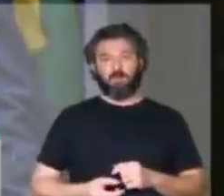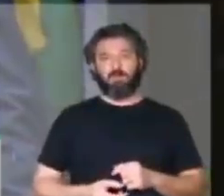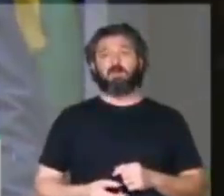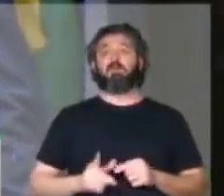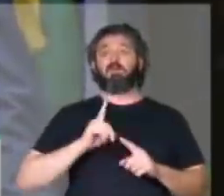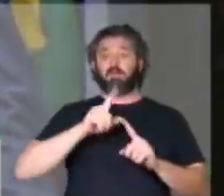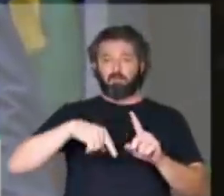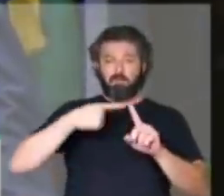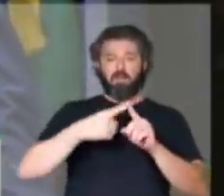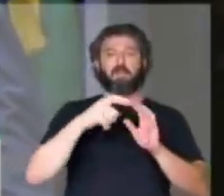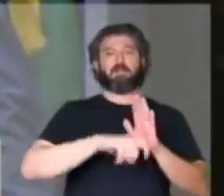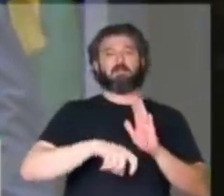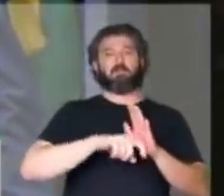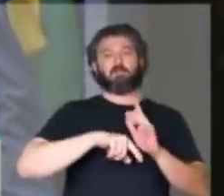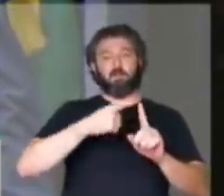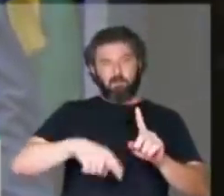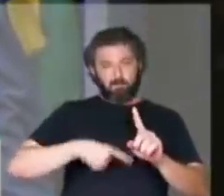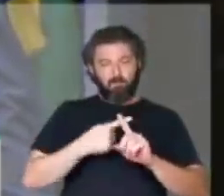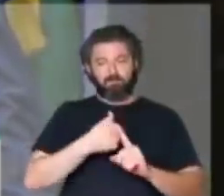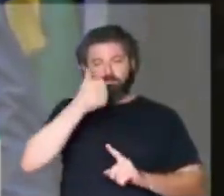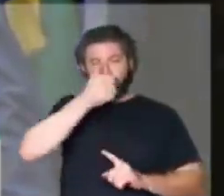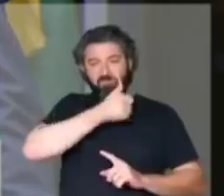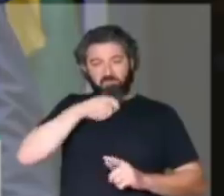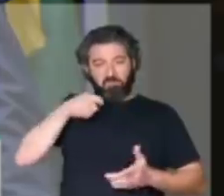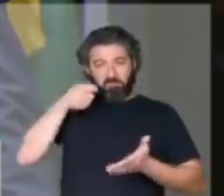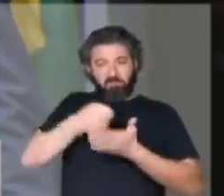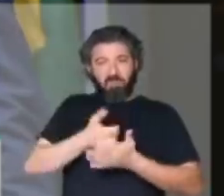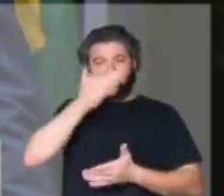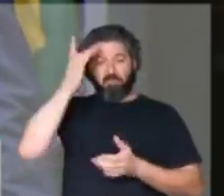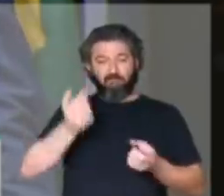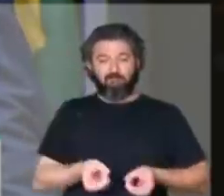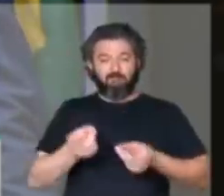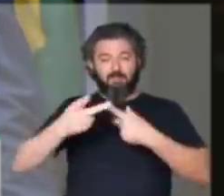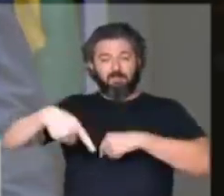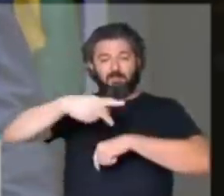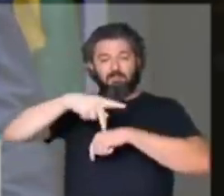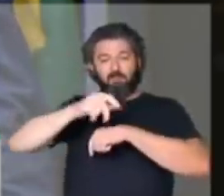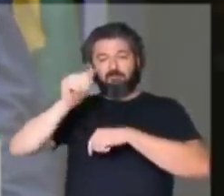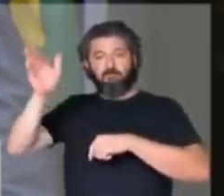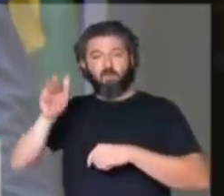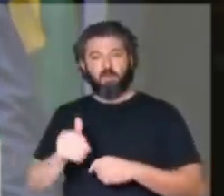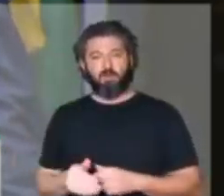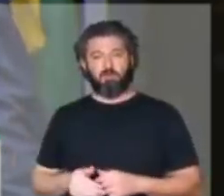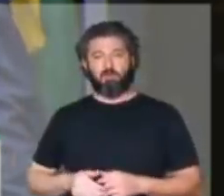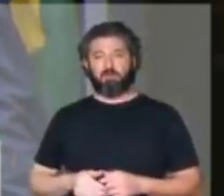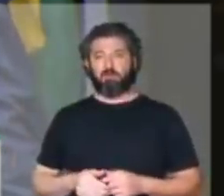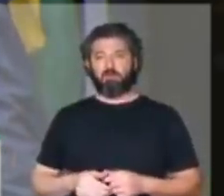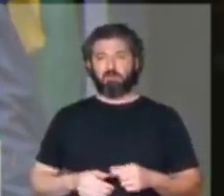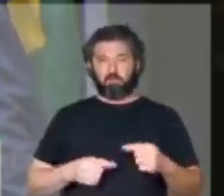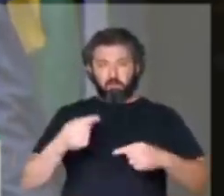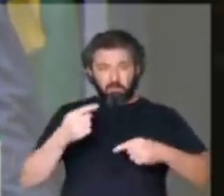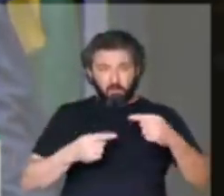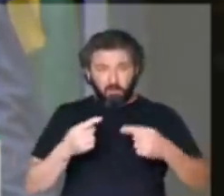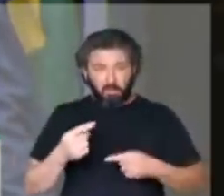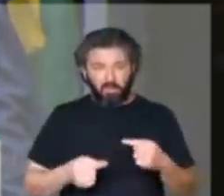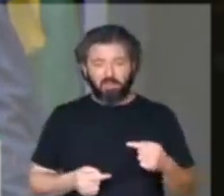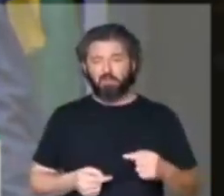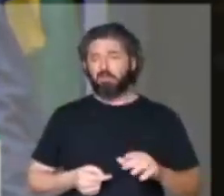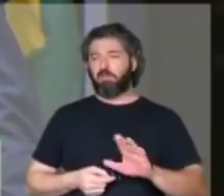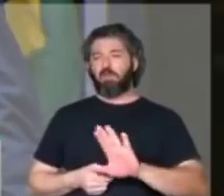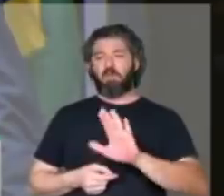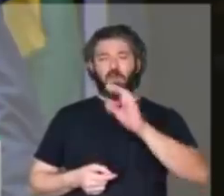um imposto, mais um encargo para quem quer exportar. Não é política nem de